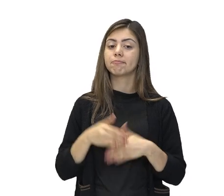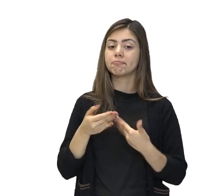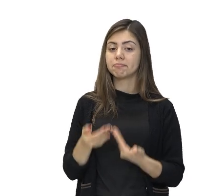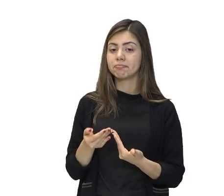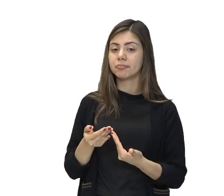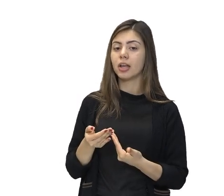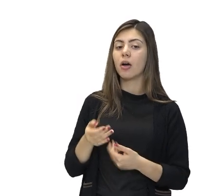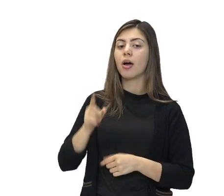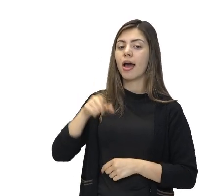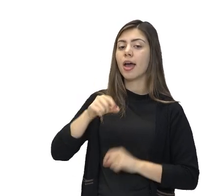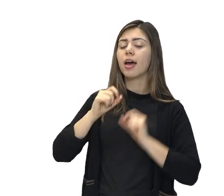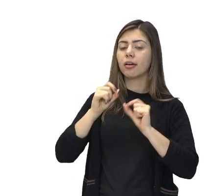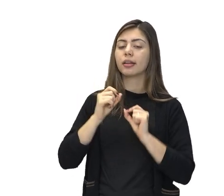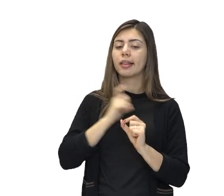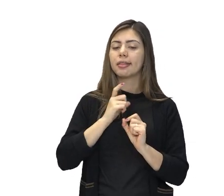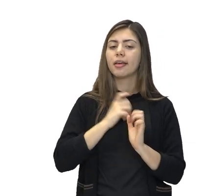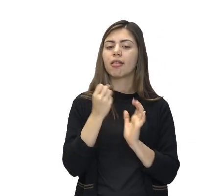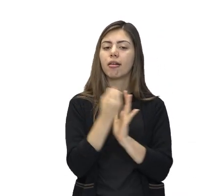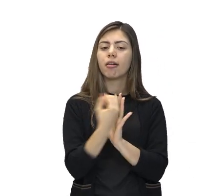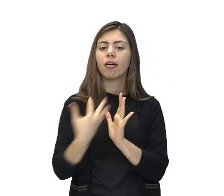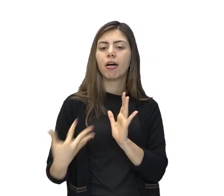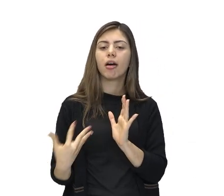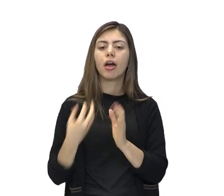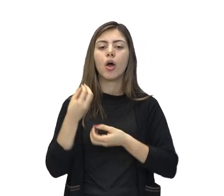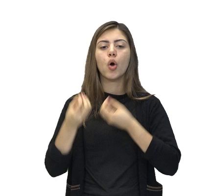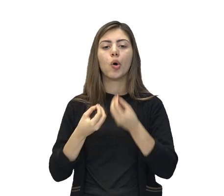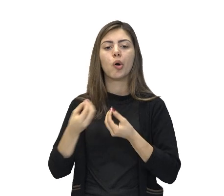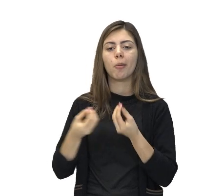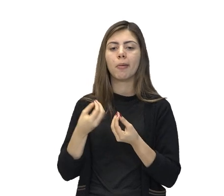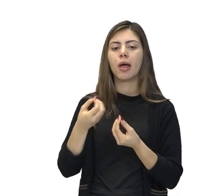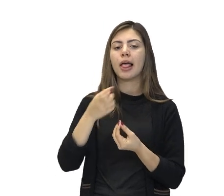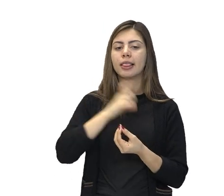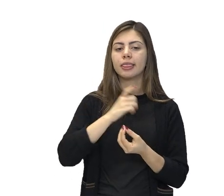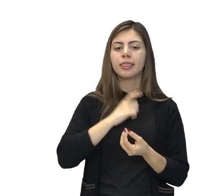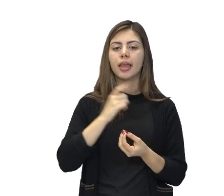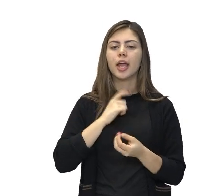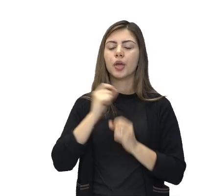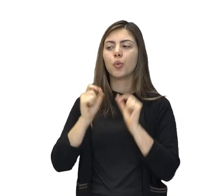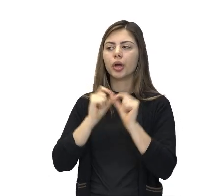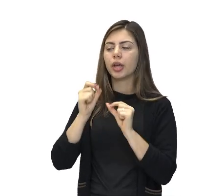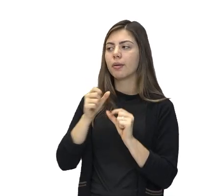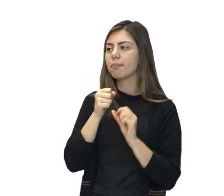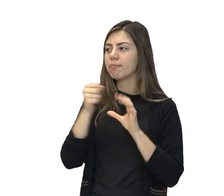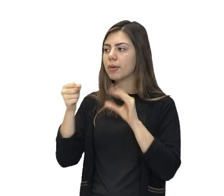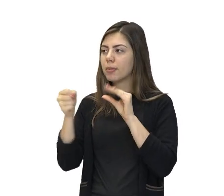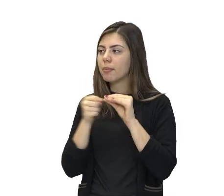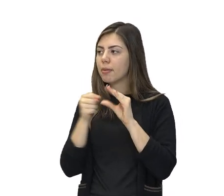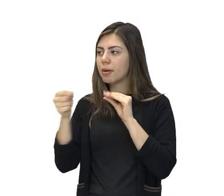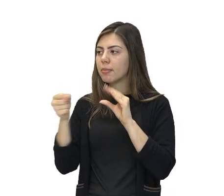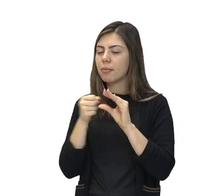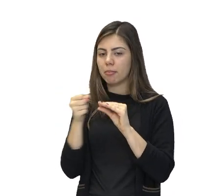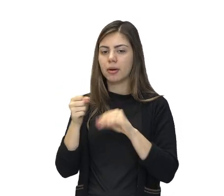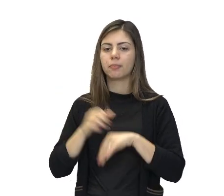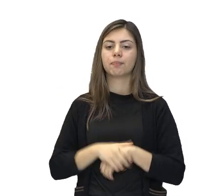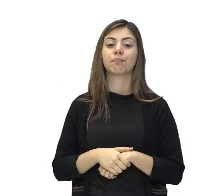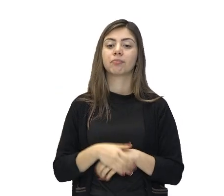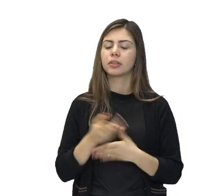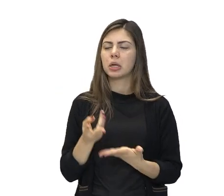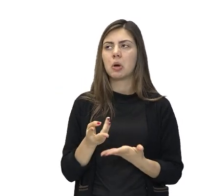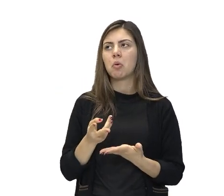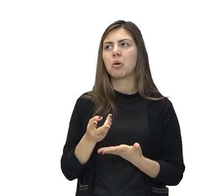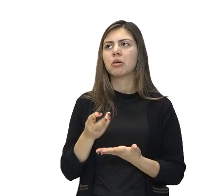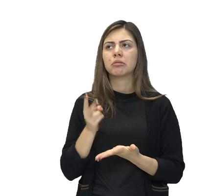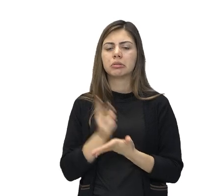vai se caracterizar também por ser desenvolvida através da oralidade. Sim, em geral, uma